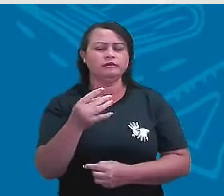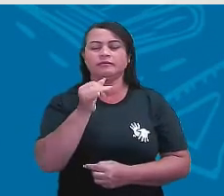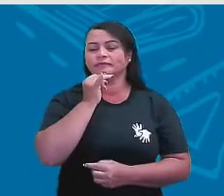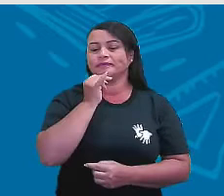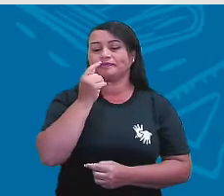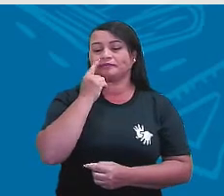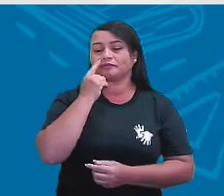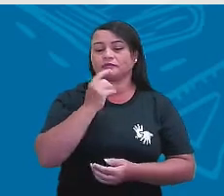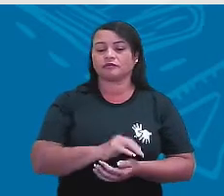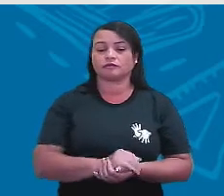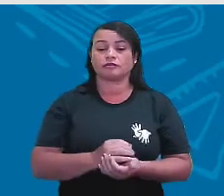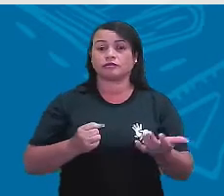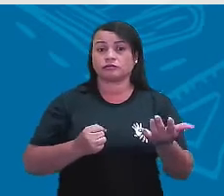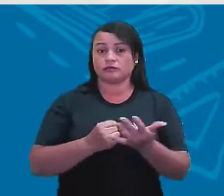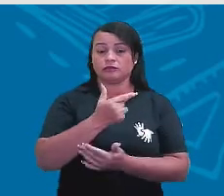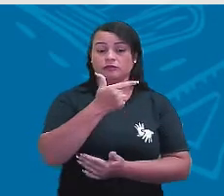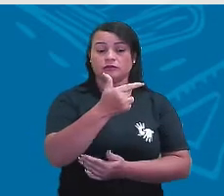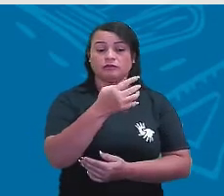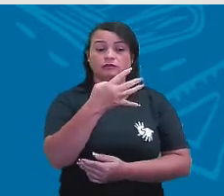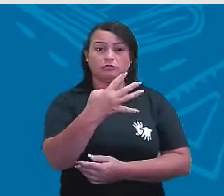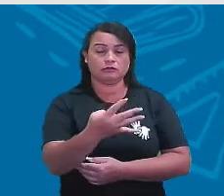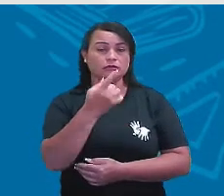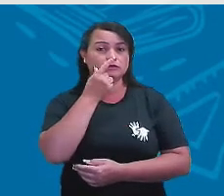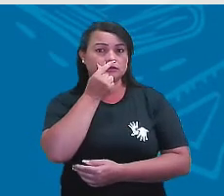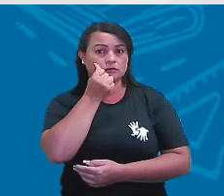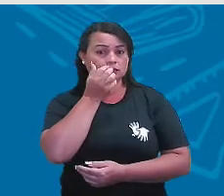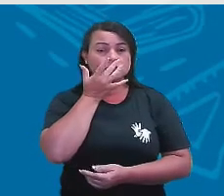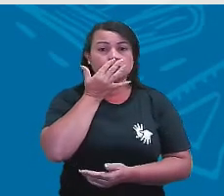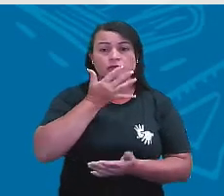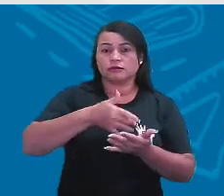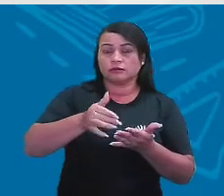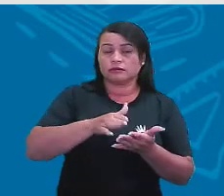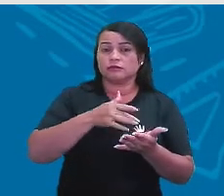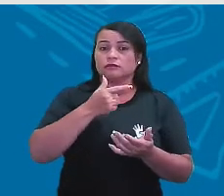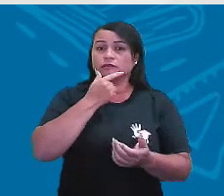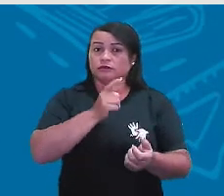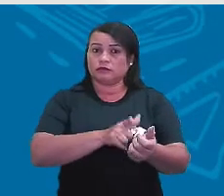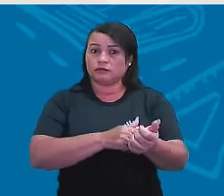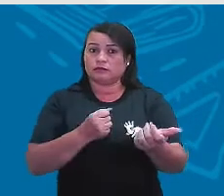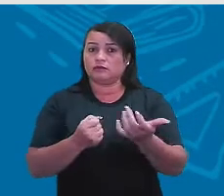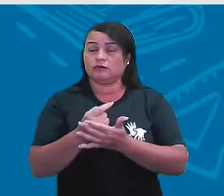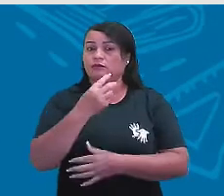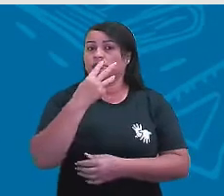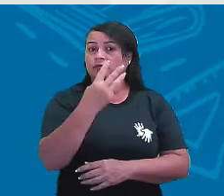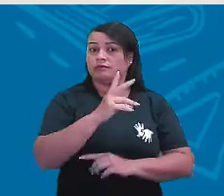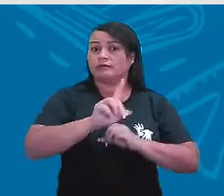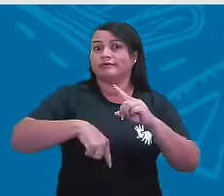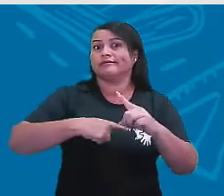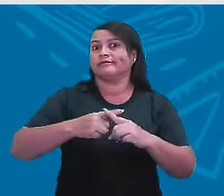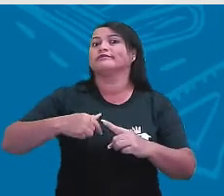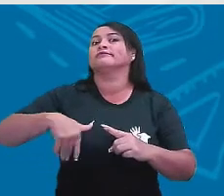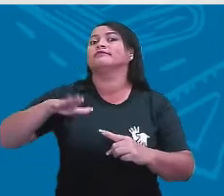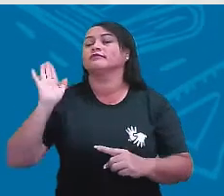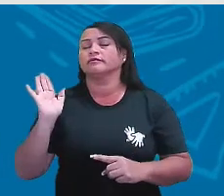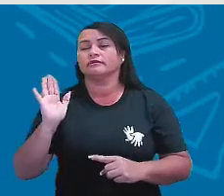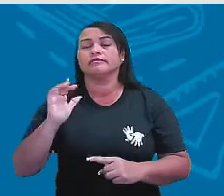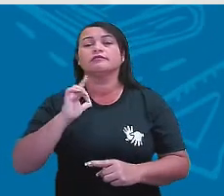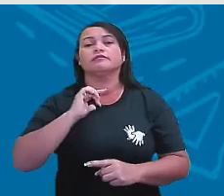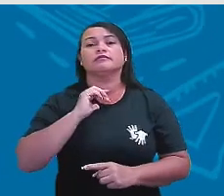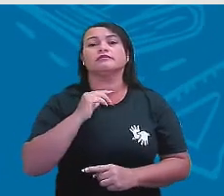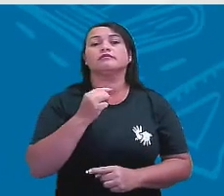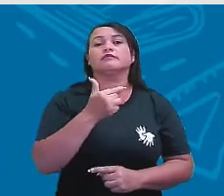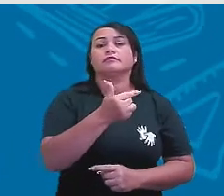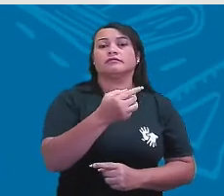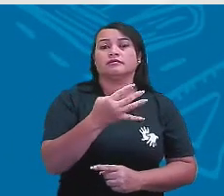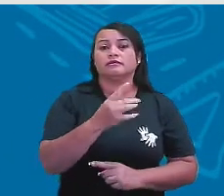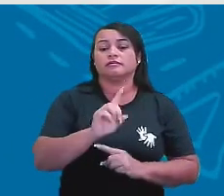assim, ó. Comprei 24 lápis de cor e meu irmão comprou o triplo. Então, vai ser o triplo de